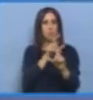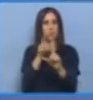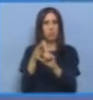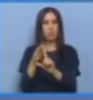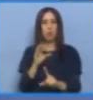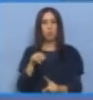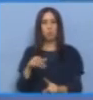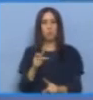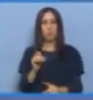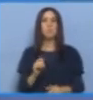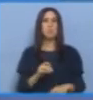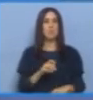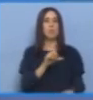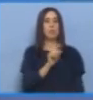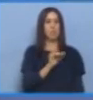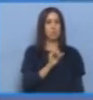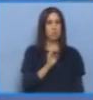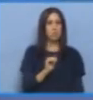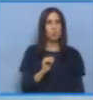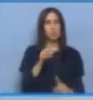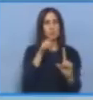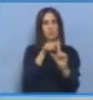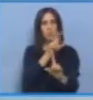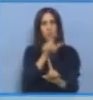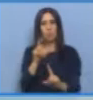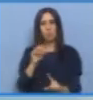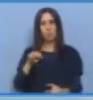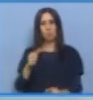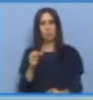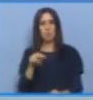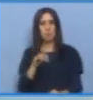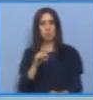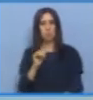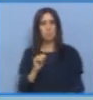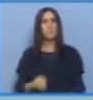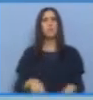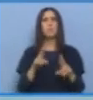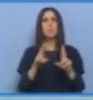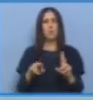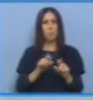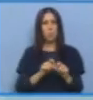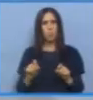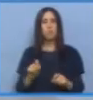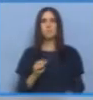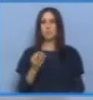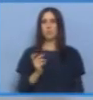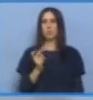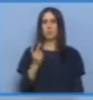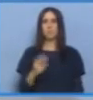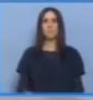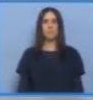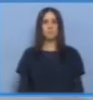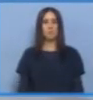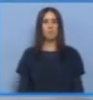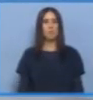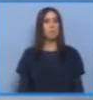combonianos, sim. Os leigos missionários combonianos. E partes com que expectativa? É um projeto de longa duração? Sim, 2 anos. 2 anos. Sim. E